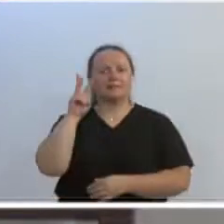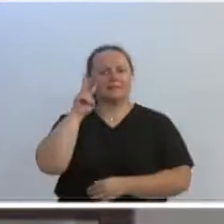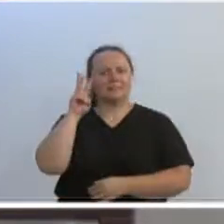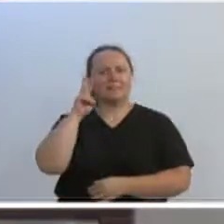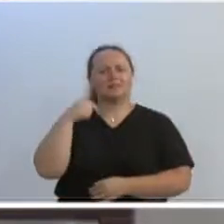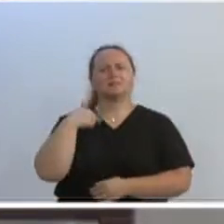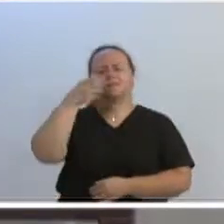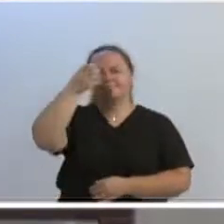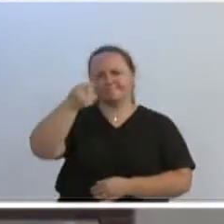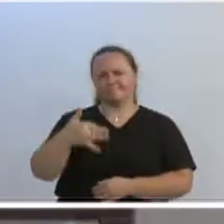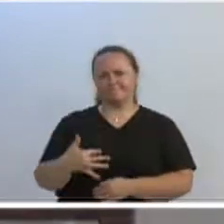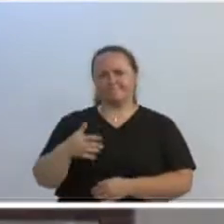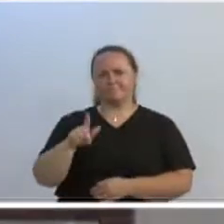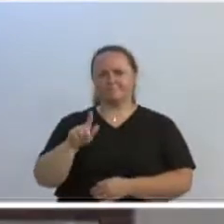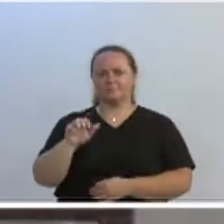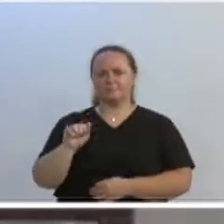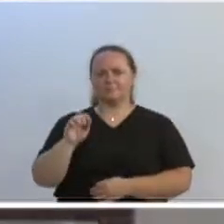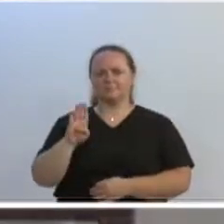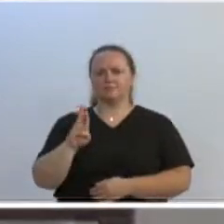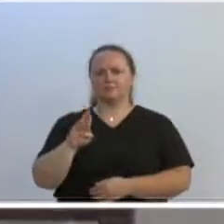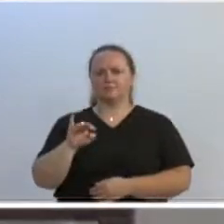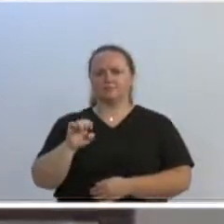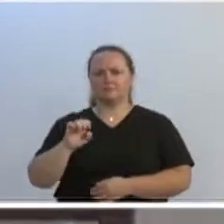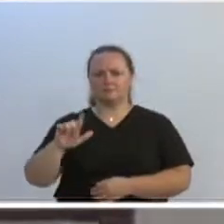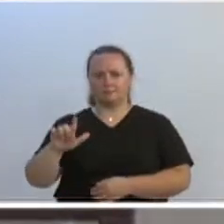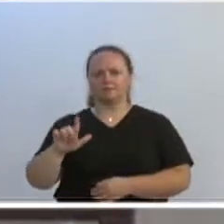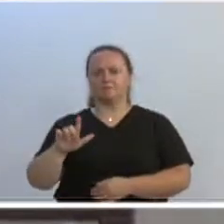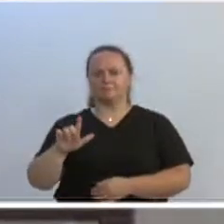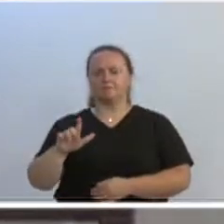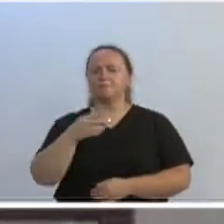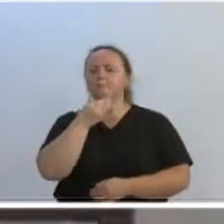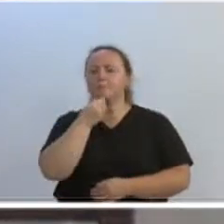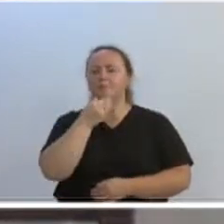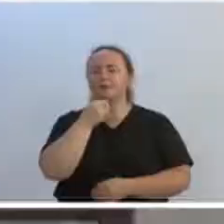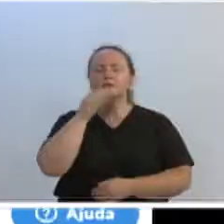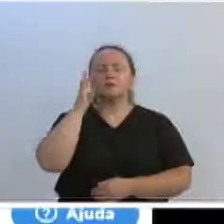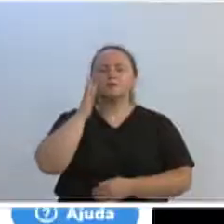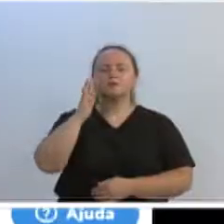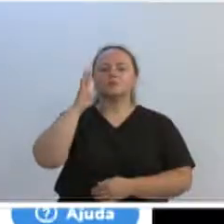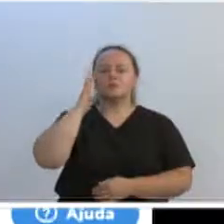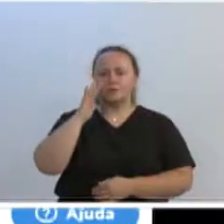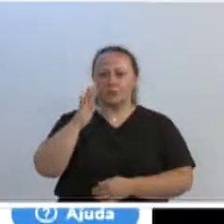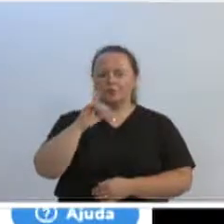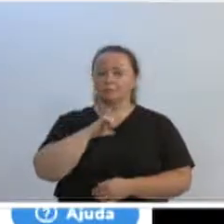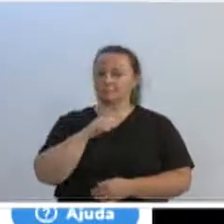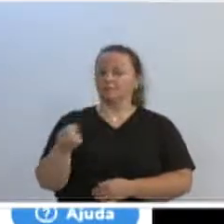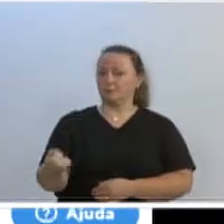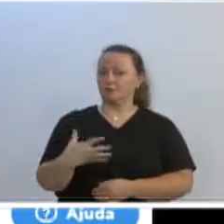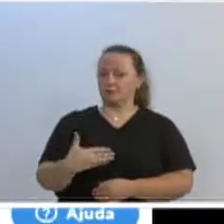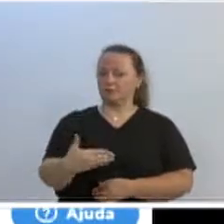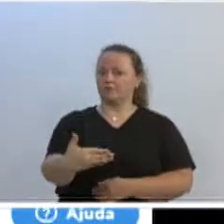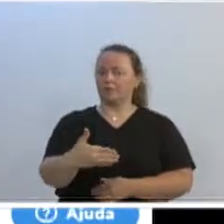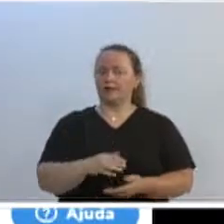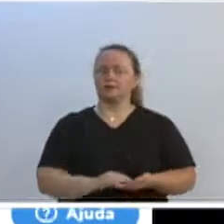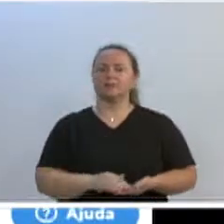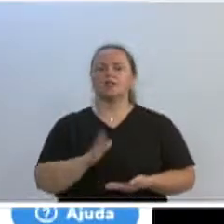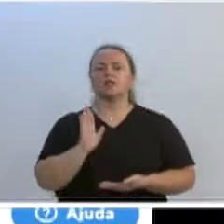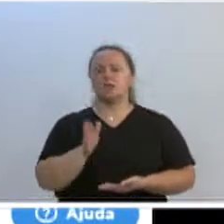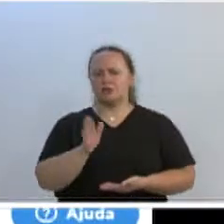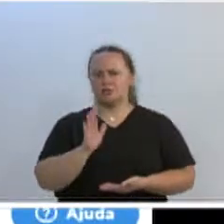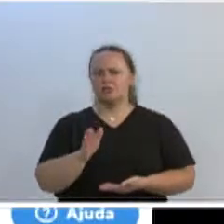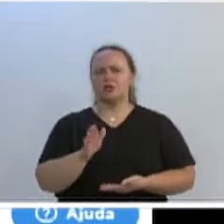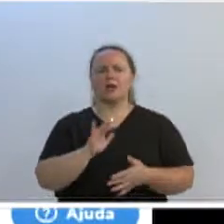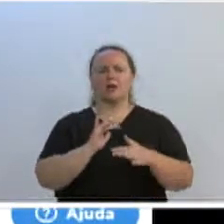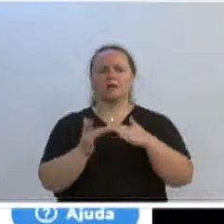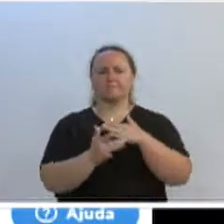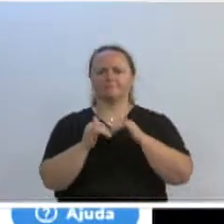gabriel o menino sonhador tem novidades bom já foi anunciado no meio de comunicação que